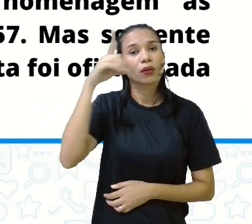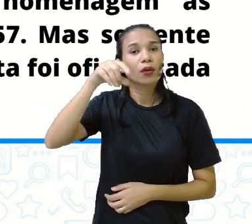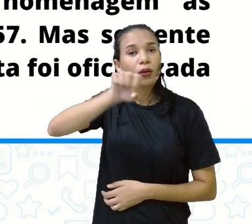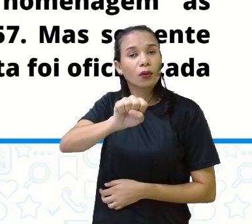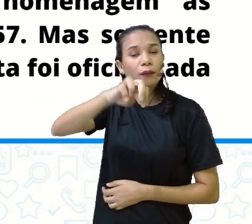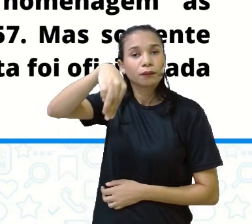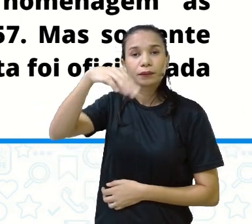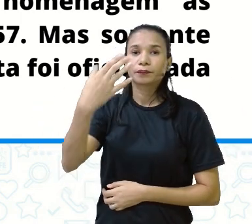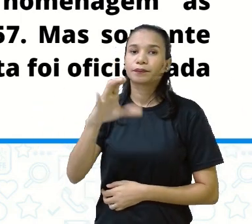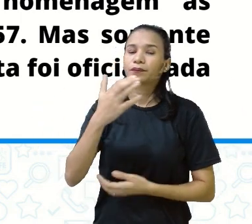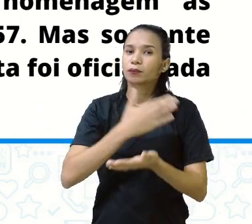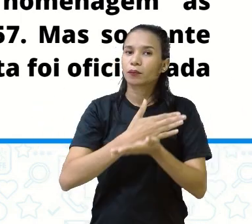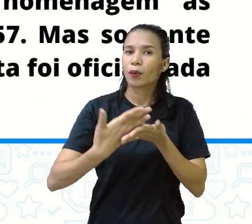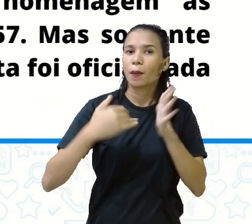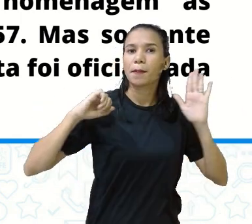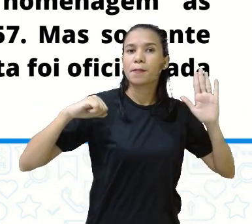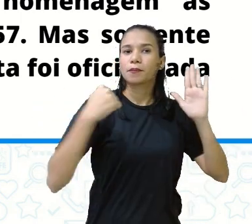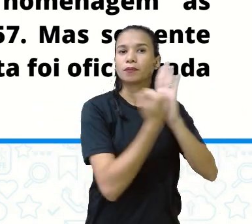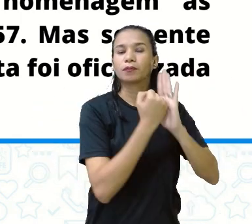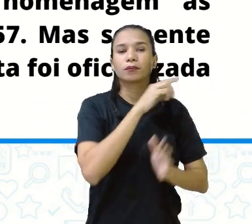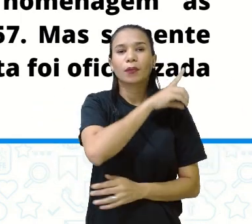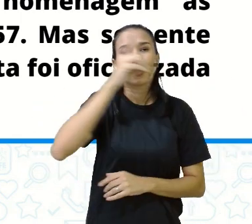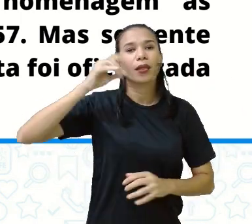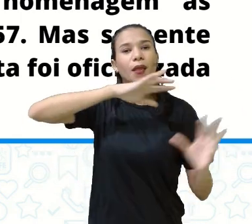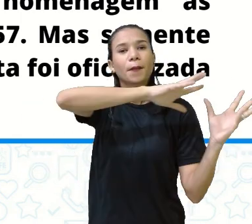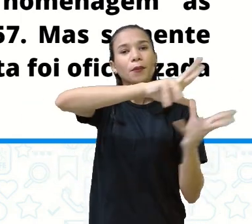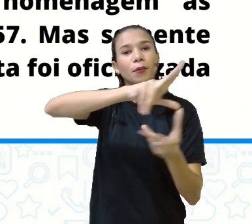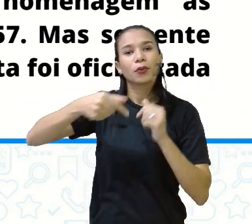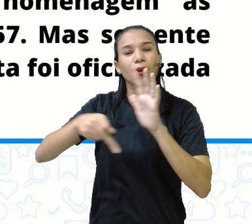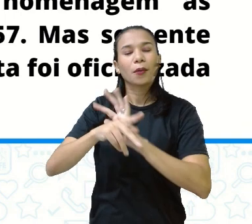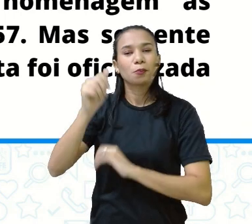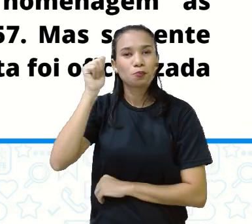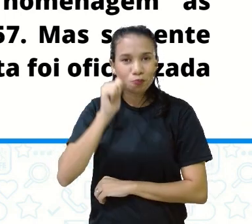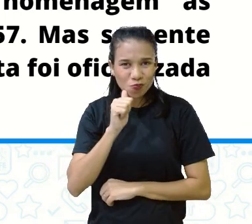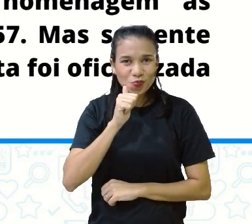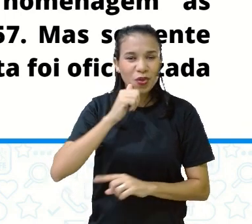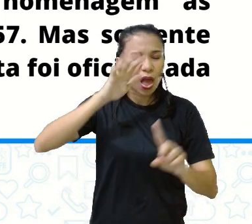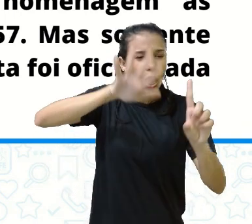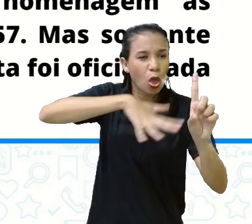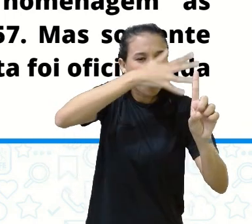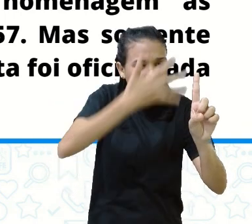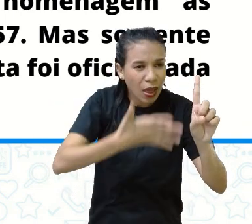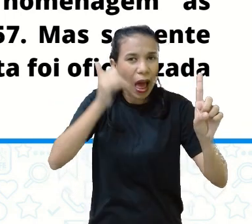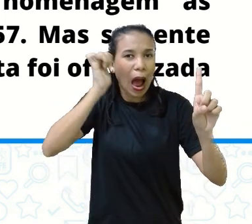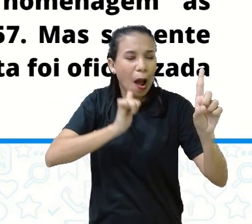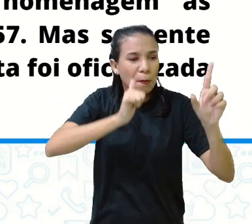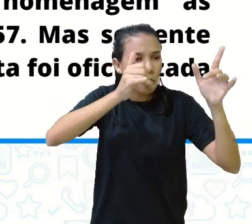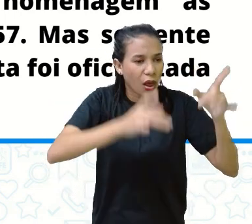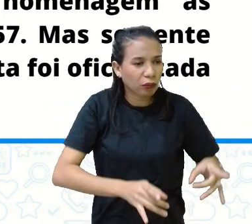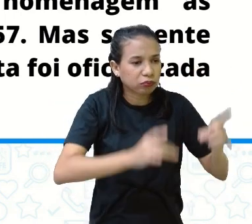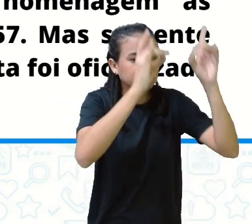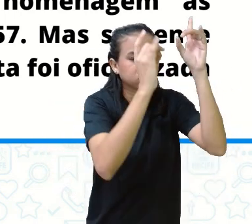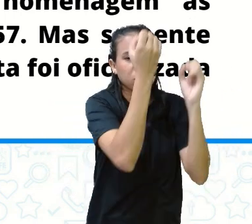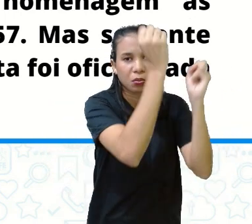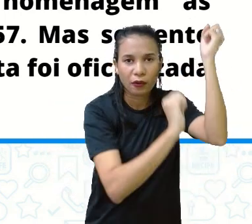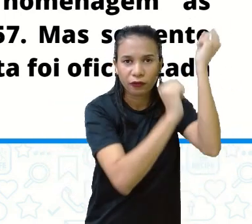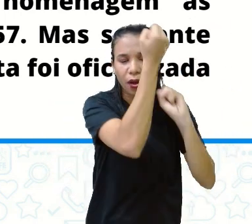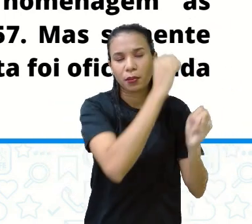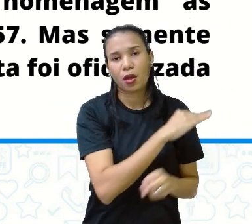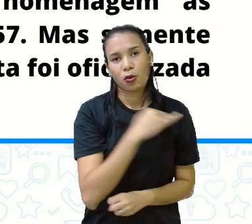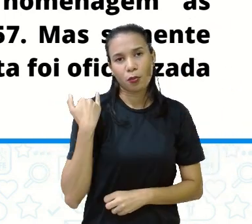março passaria a ser o Dia Internacional da Mulher, em homenagem às mulheres que morreram na fábrica